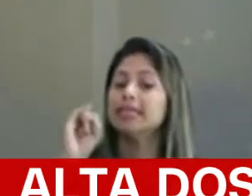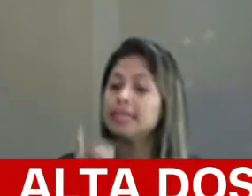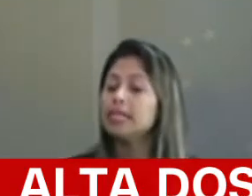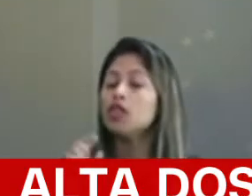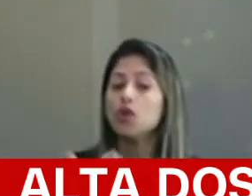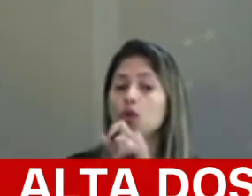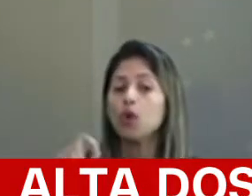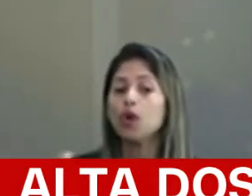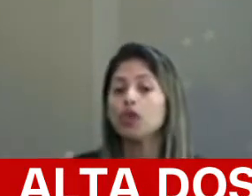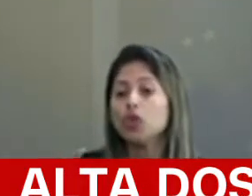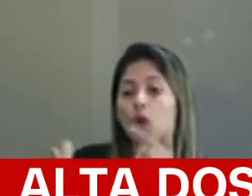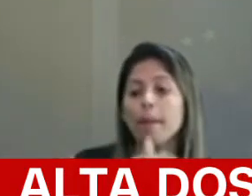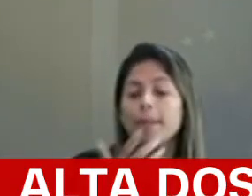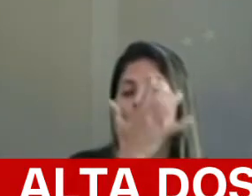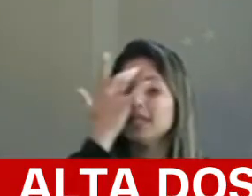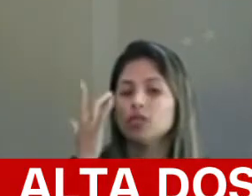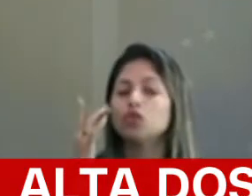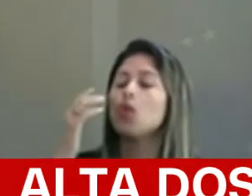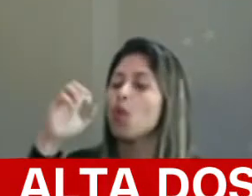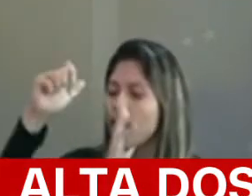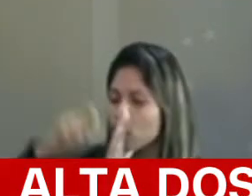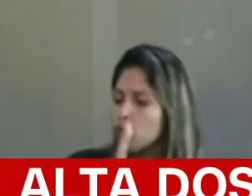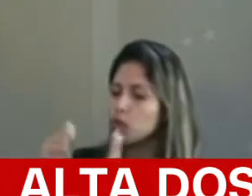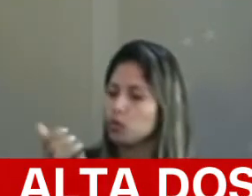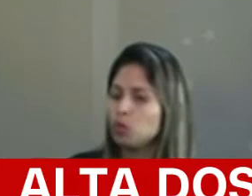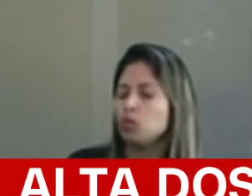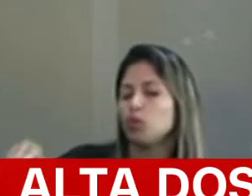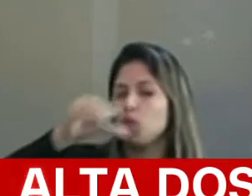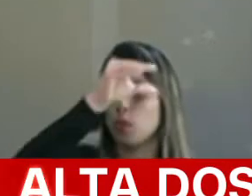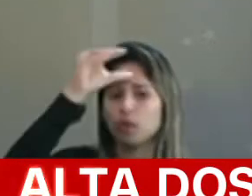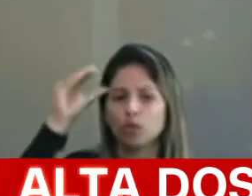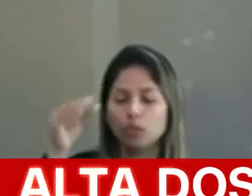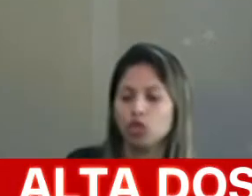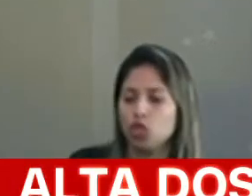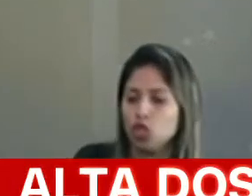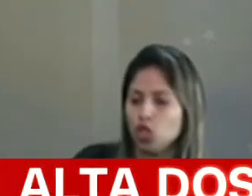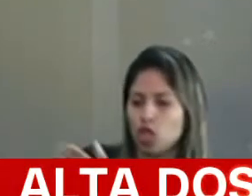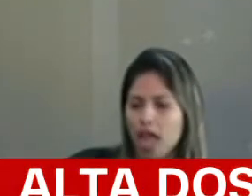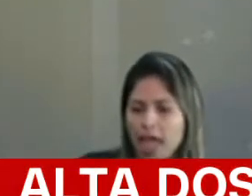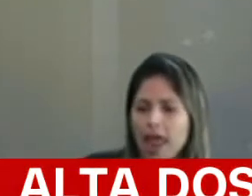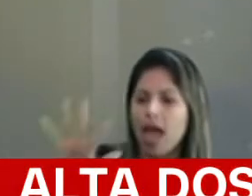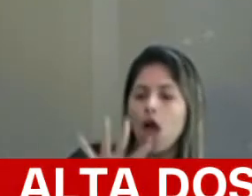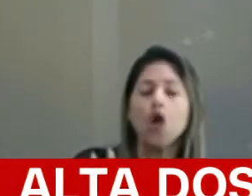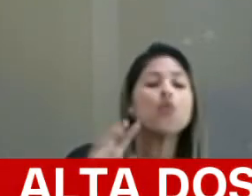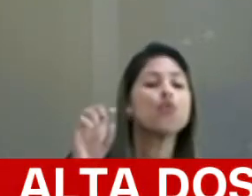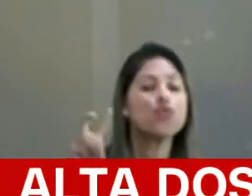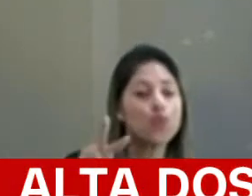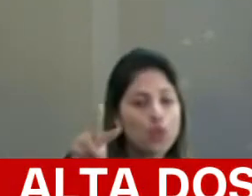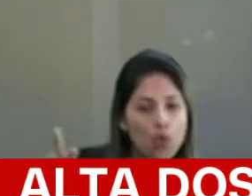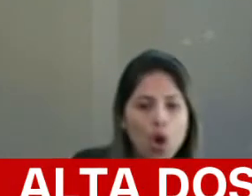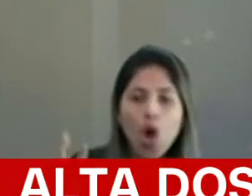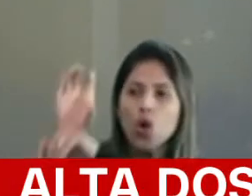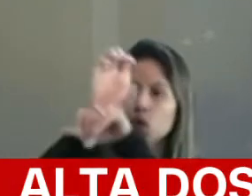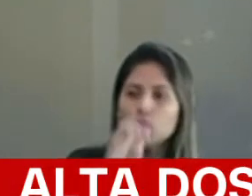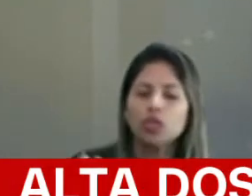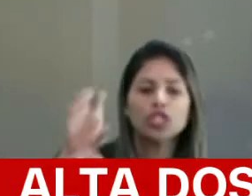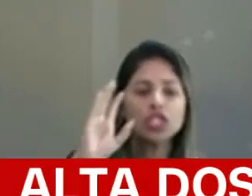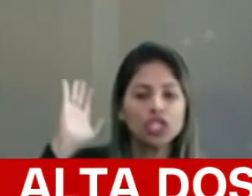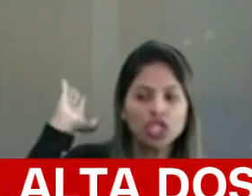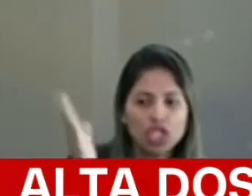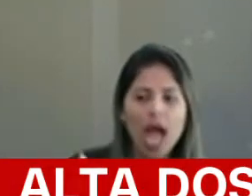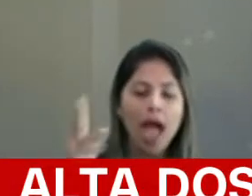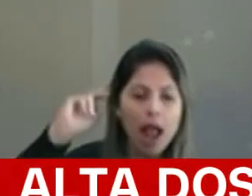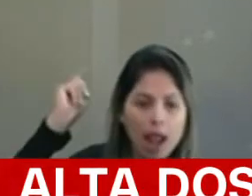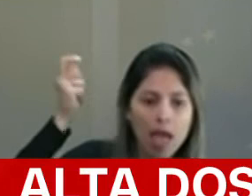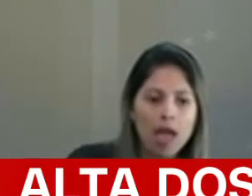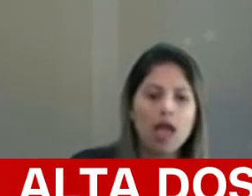os consumidores em geral, o que preserva estados que eventualmente já apliquem alíquotas mais